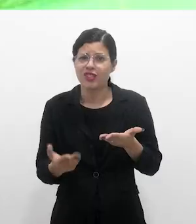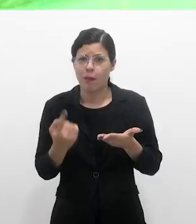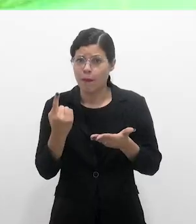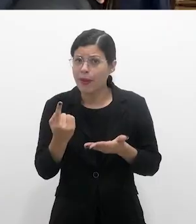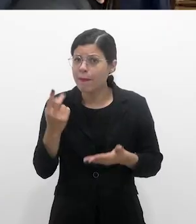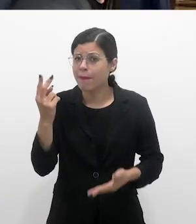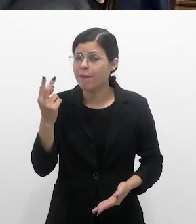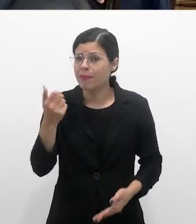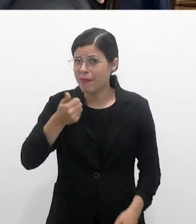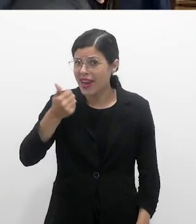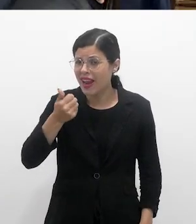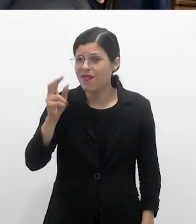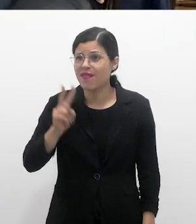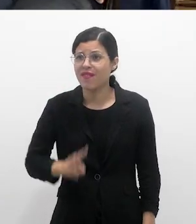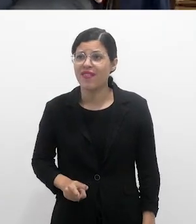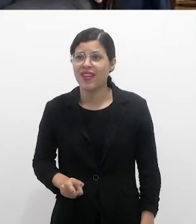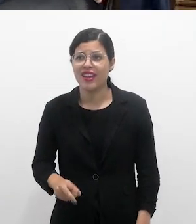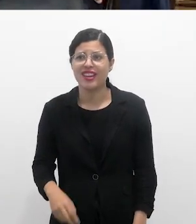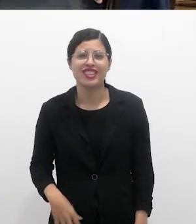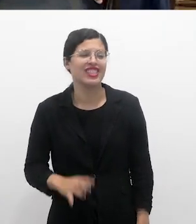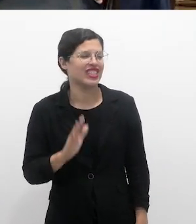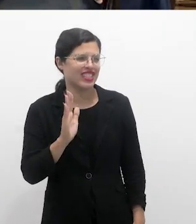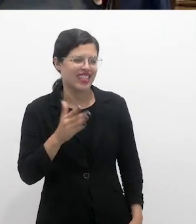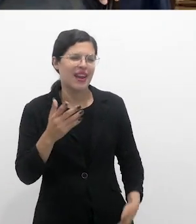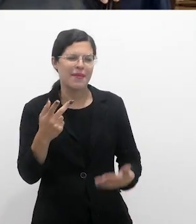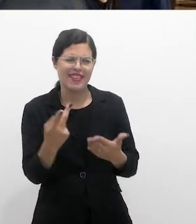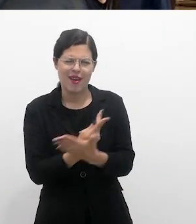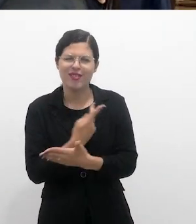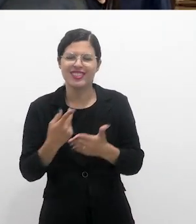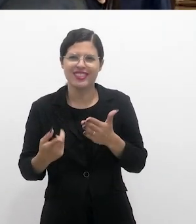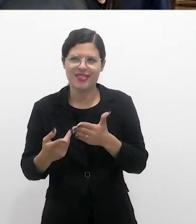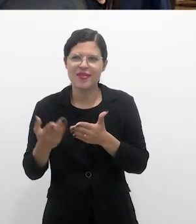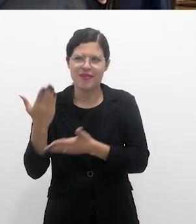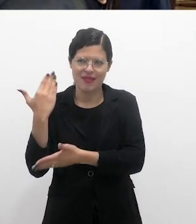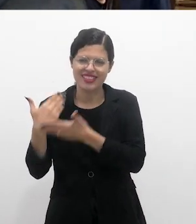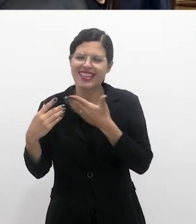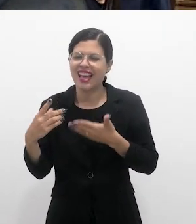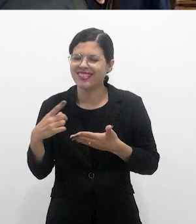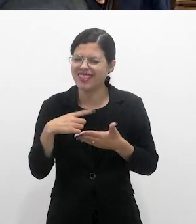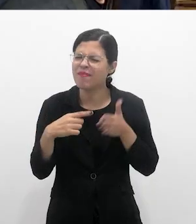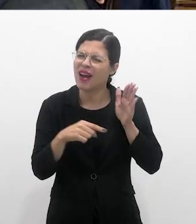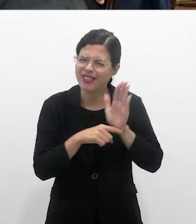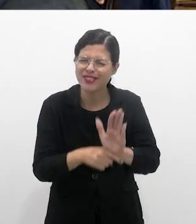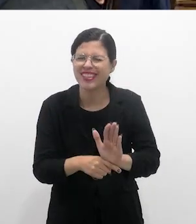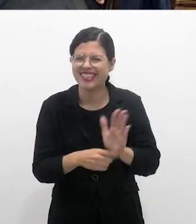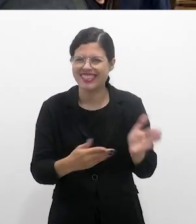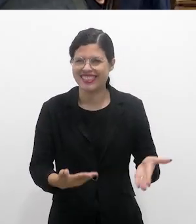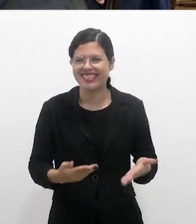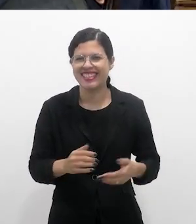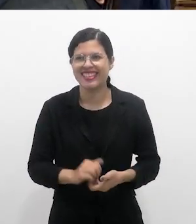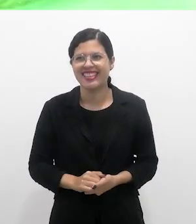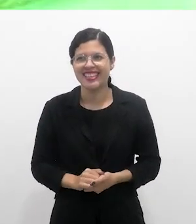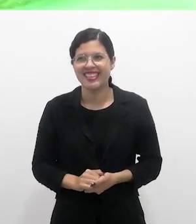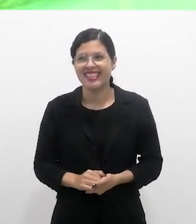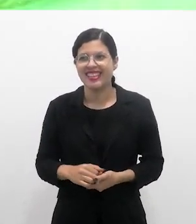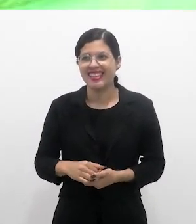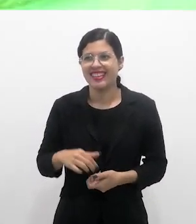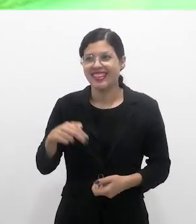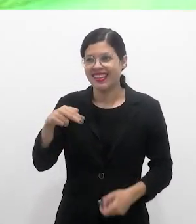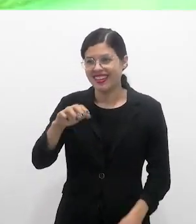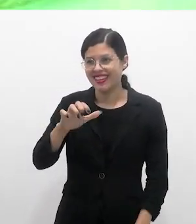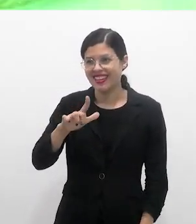Já era para ter perdido na Copa das Confederações. É verdade. Teve uma ajudazinha lá para eles. É verdade. Tá? Diria Nelson